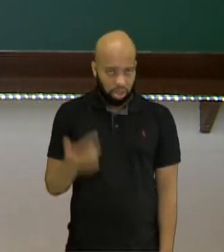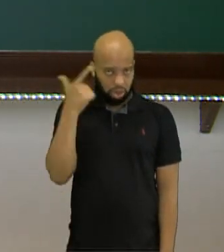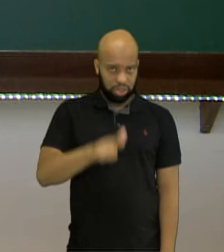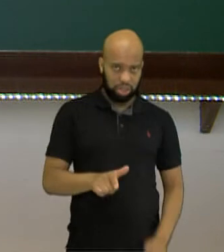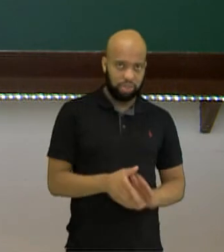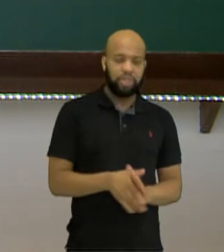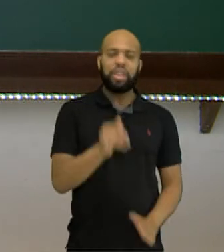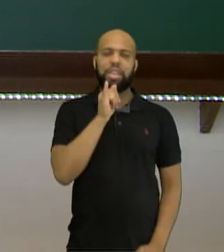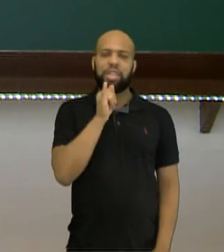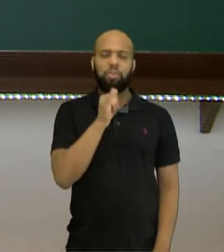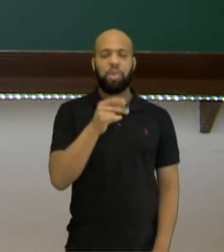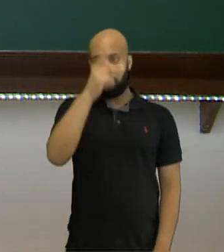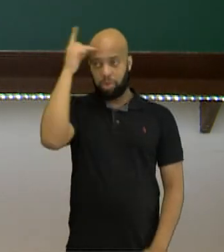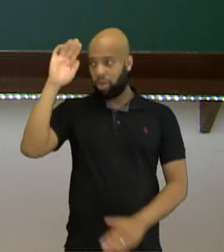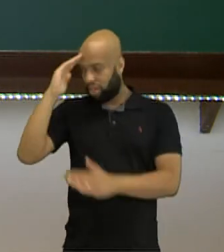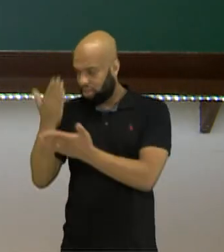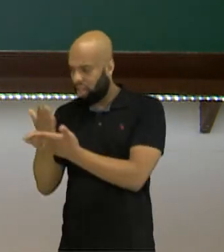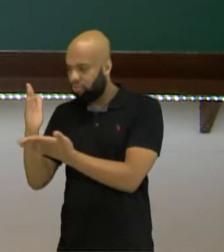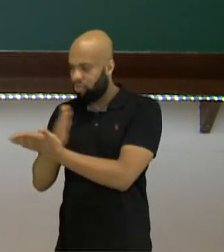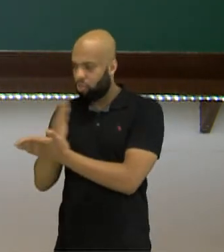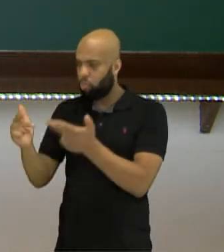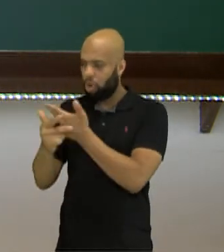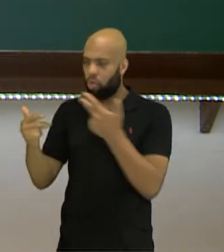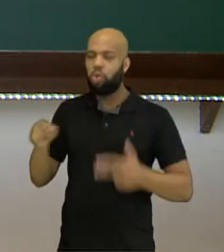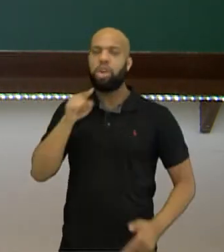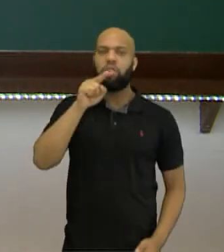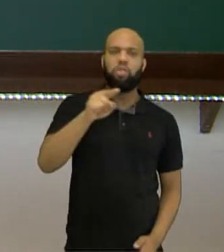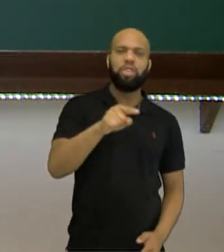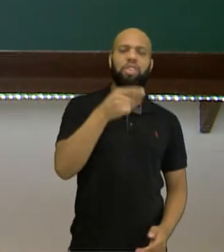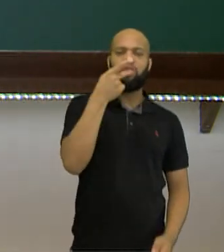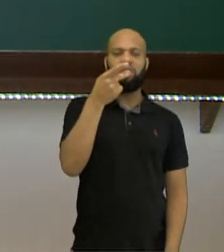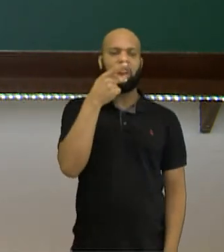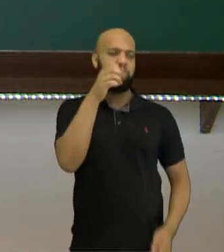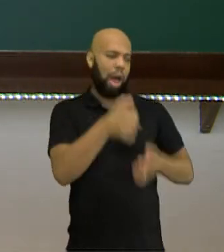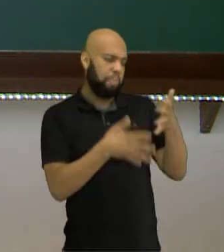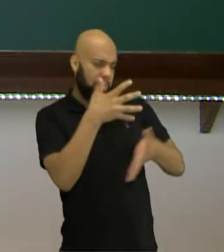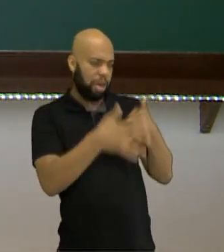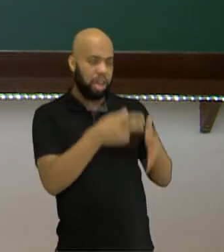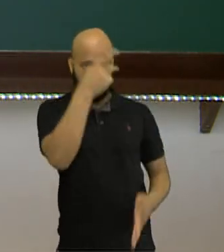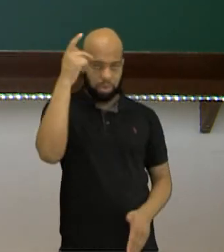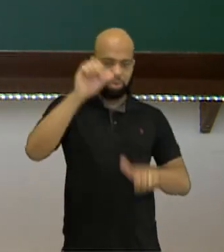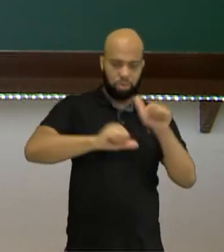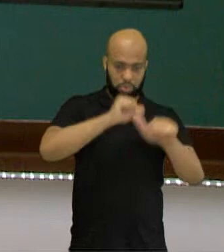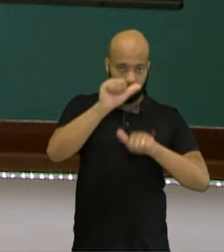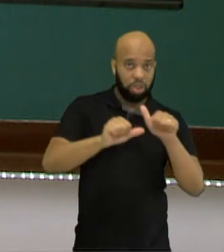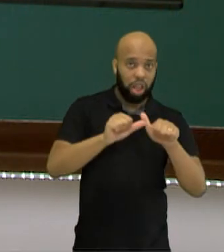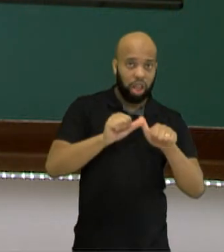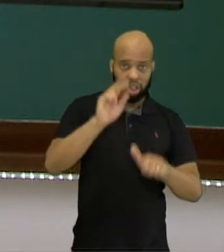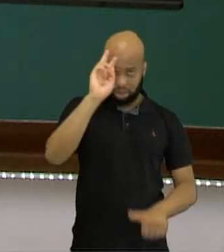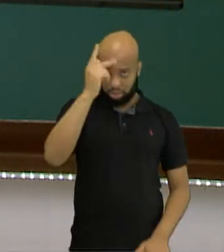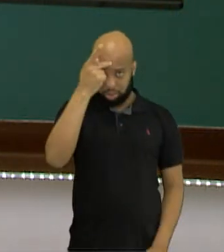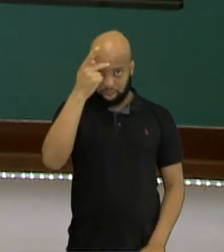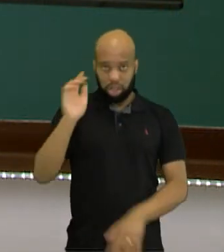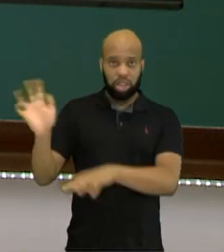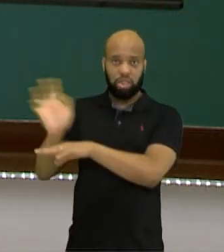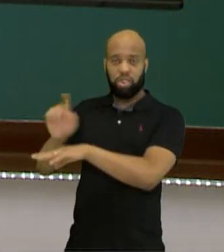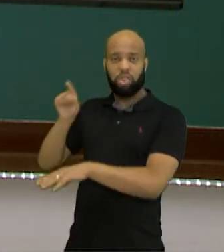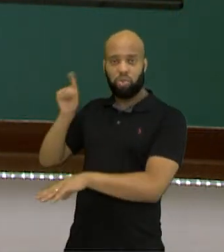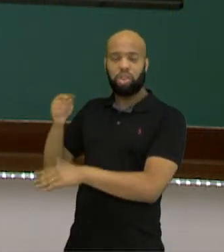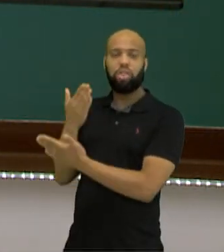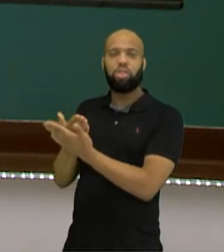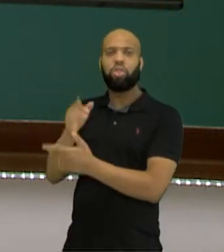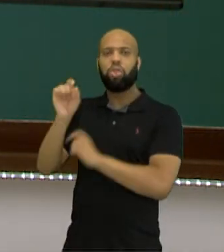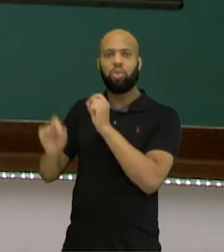no seu texto uma pessoa que acreditava em algo ser convencido por você e mudar a sua opinião bom nesse vídeo nós falamos